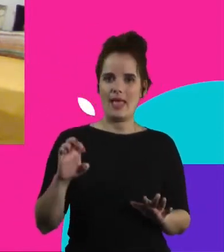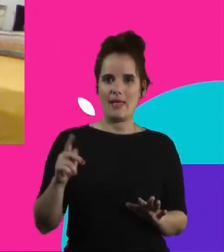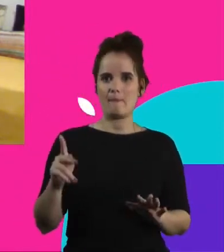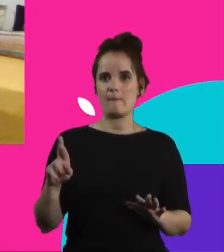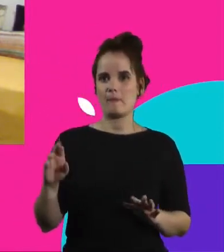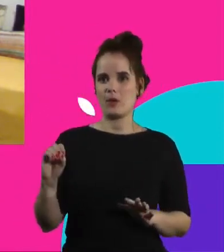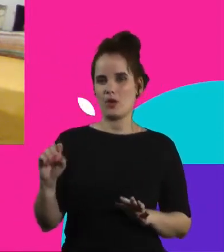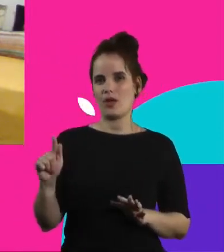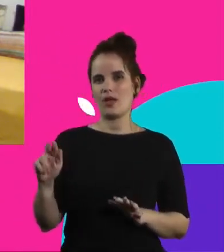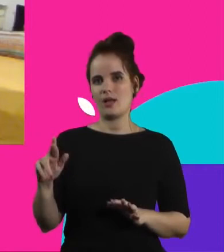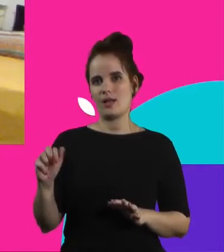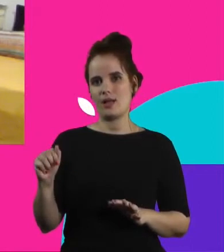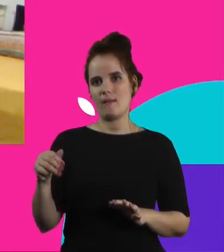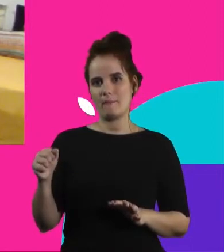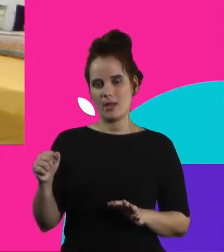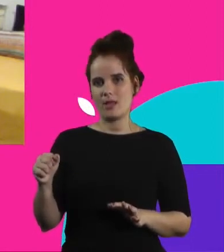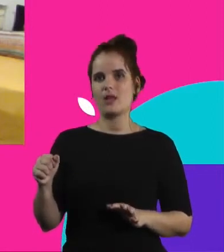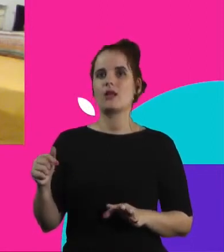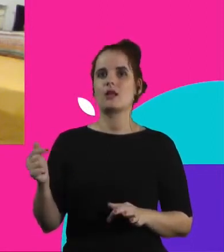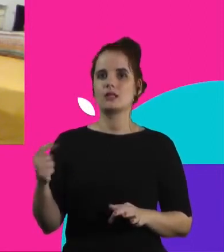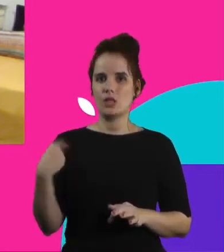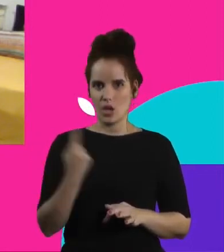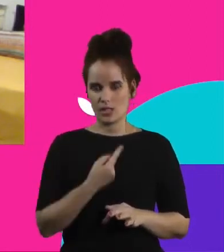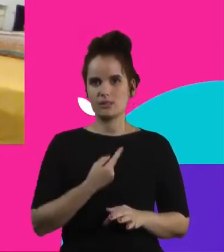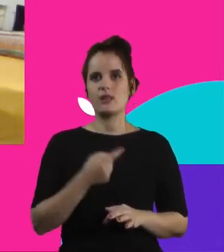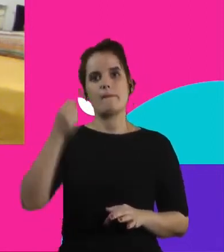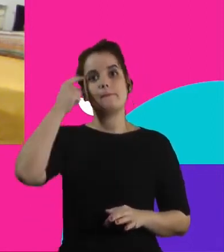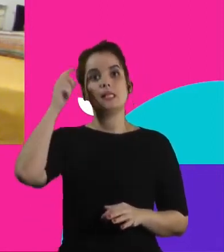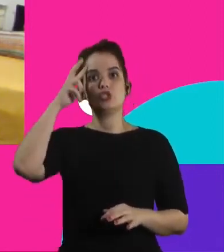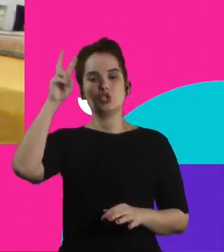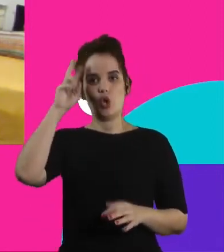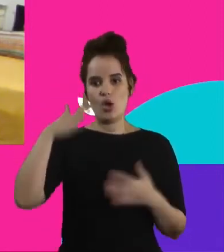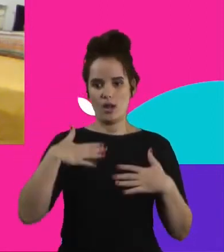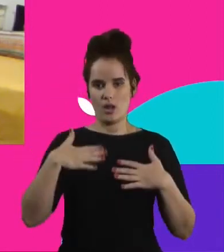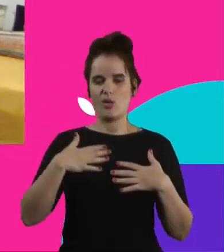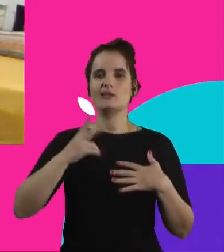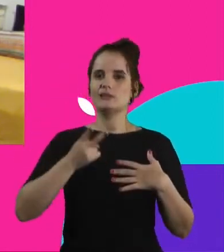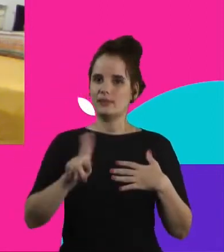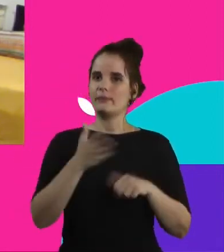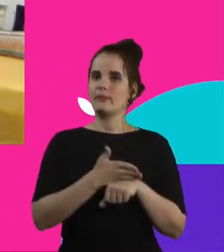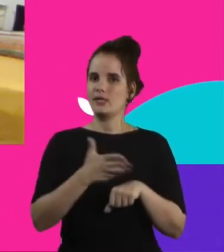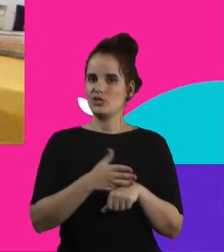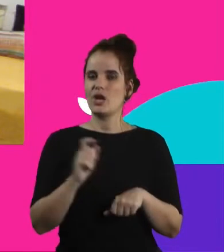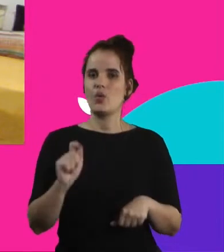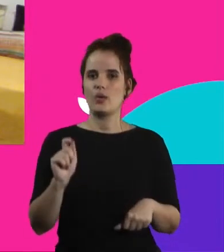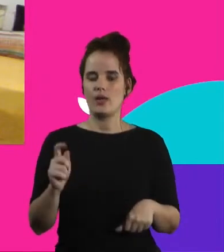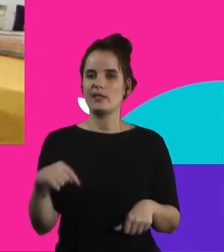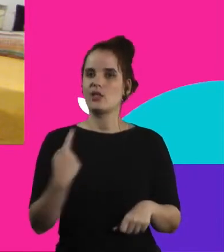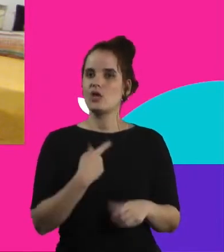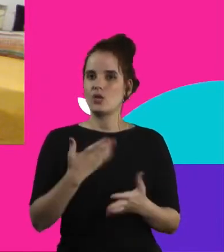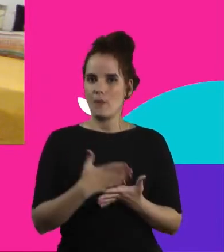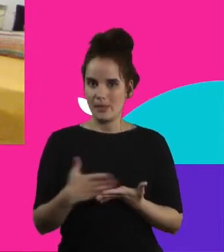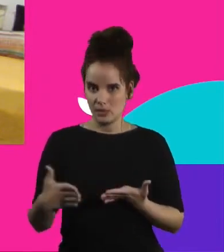a gente mesmo, como Reprograma, pensando no nosso histórico, a gente teve que fazer esse exercício. Porque quando a gente começou, a gente era